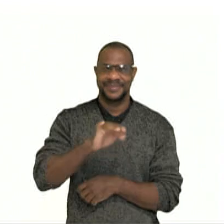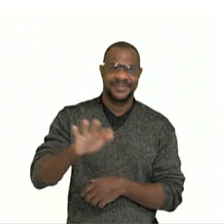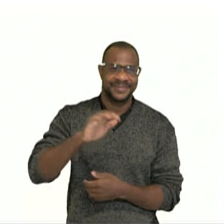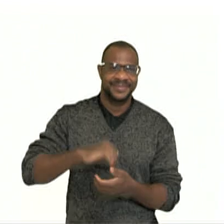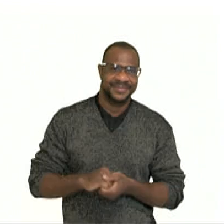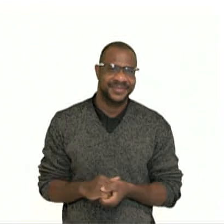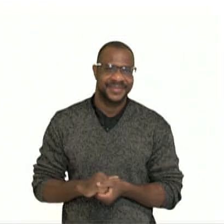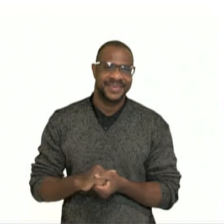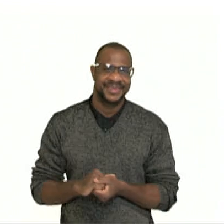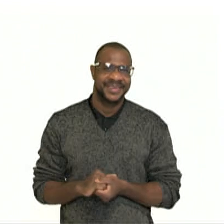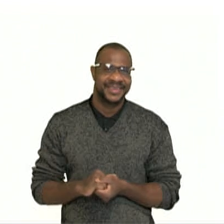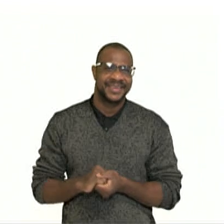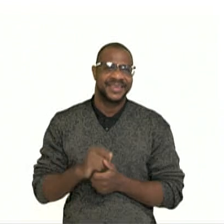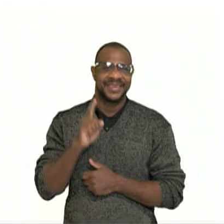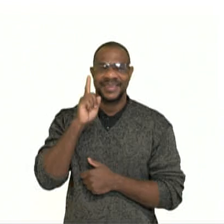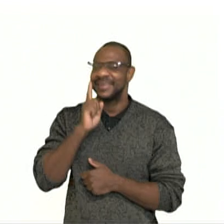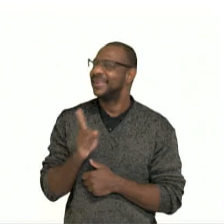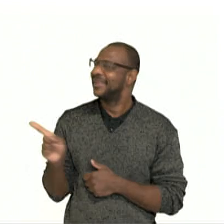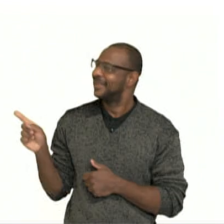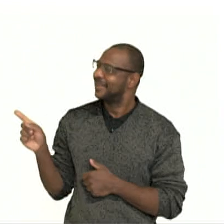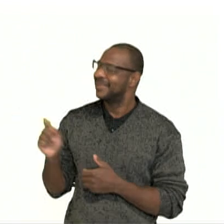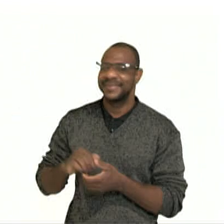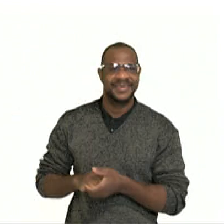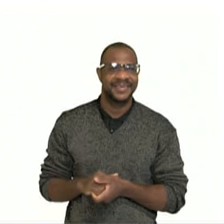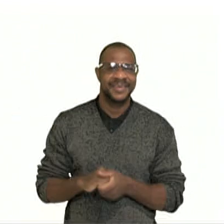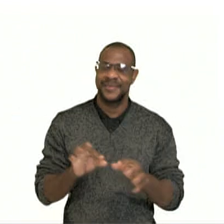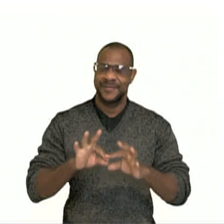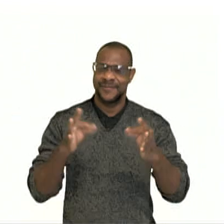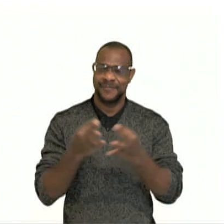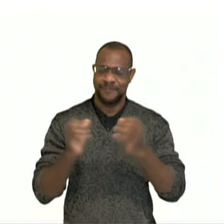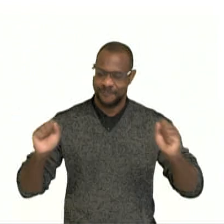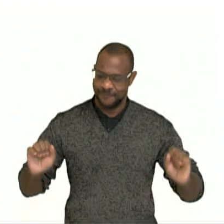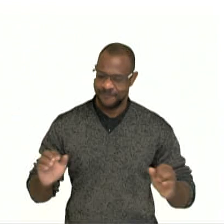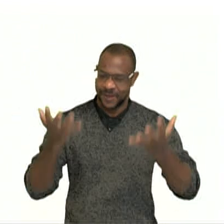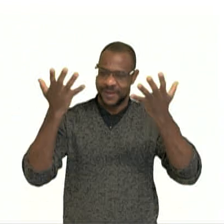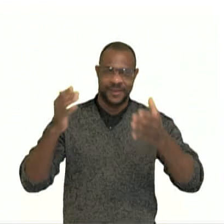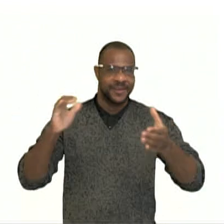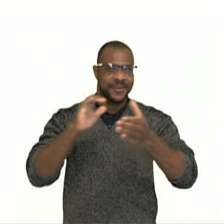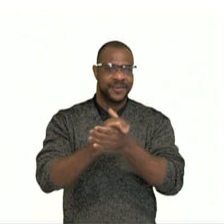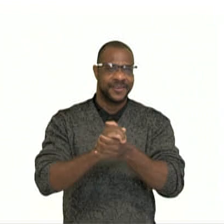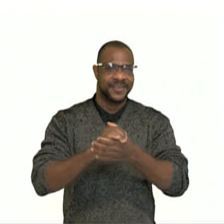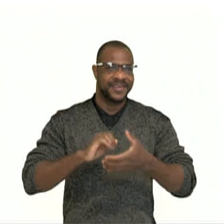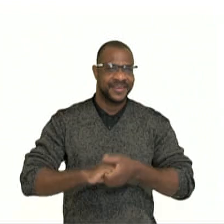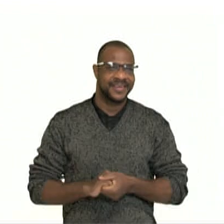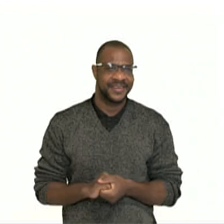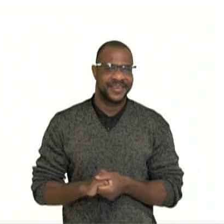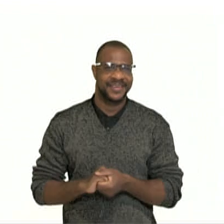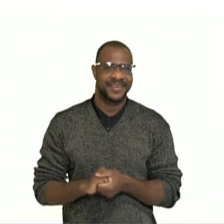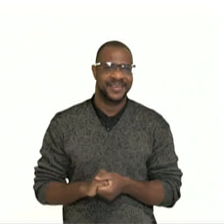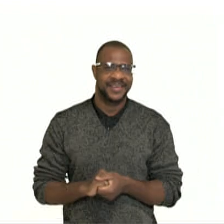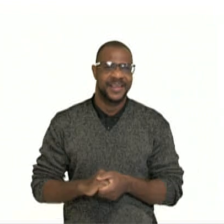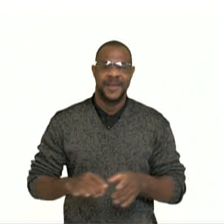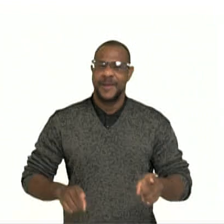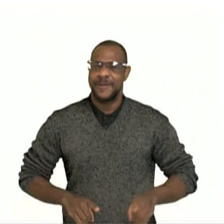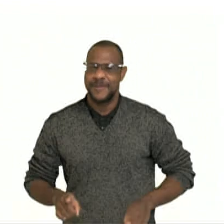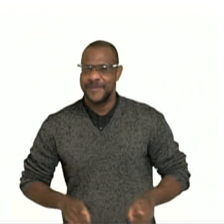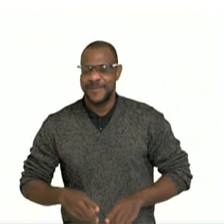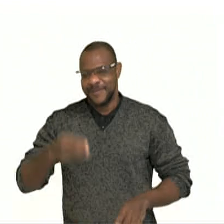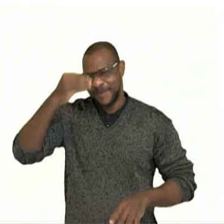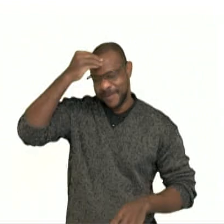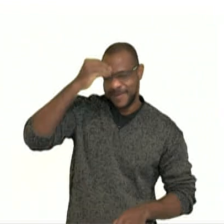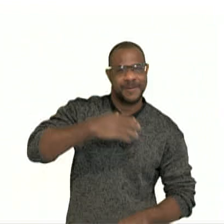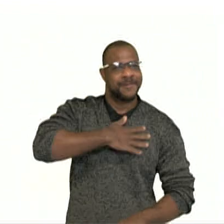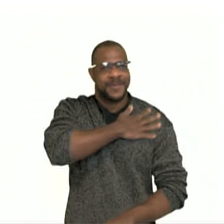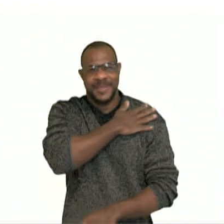friend. Então, são os pais de Tom e os amigos deles. E do outro lado, temos Peter, né? Carol's mother e